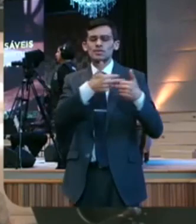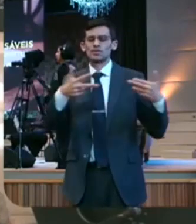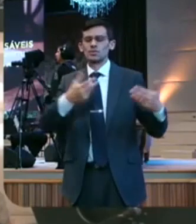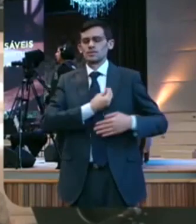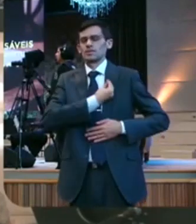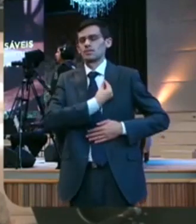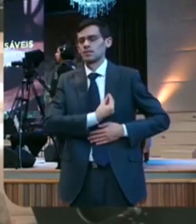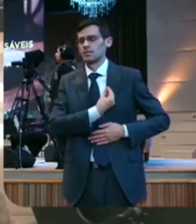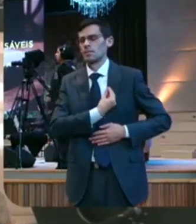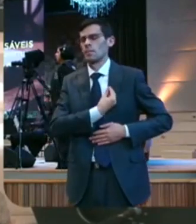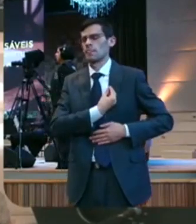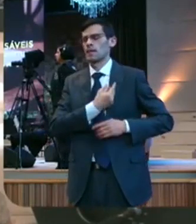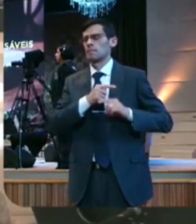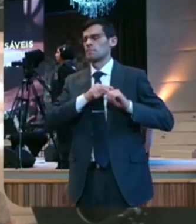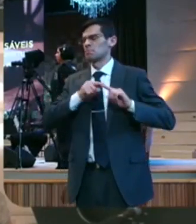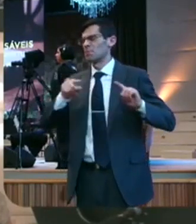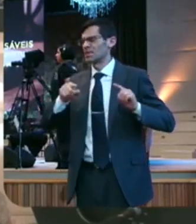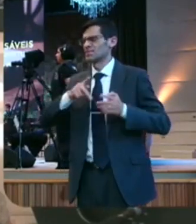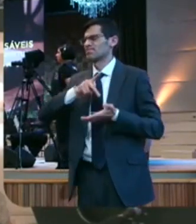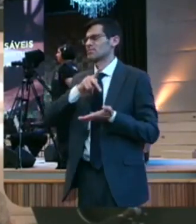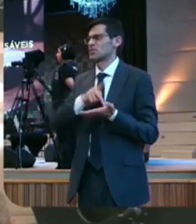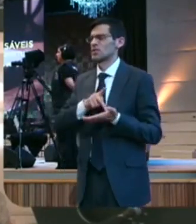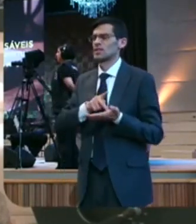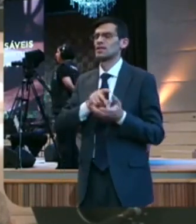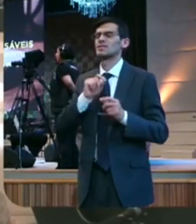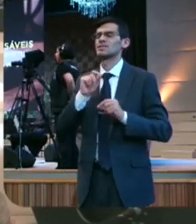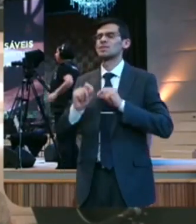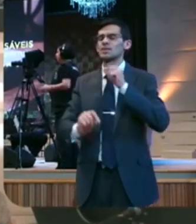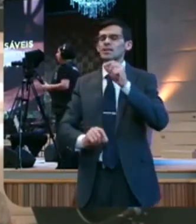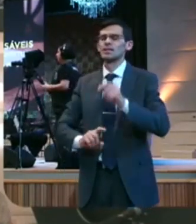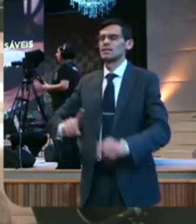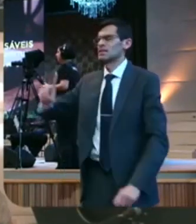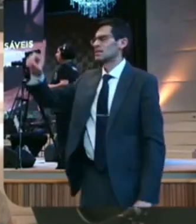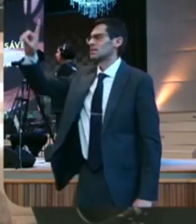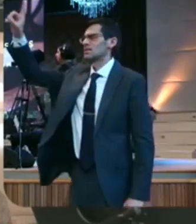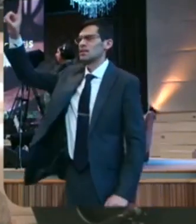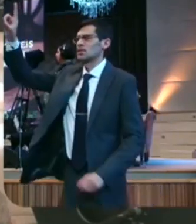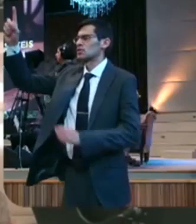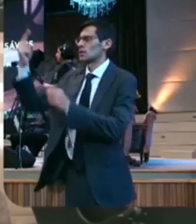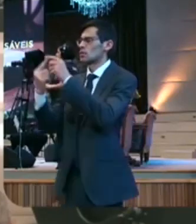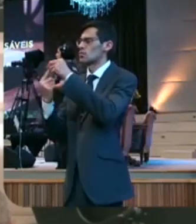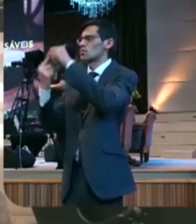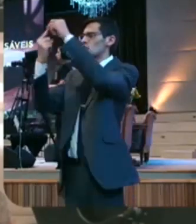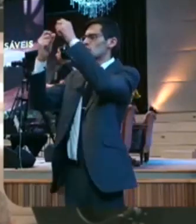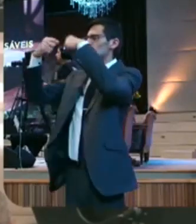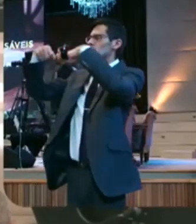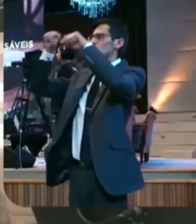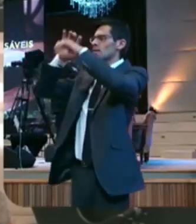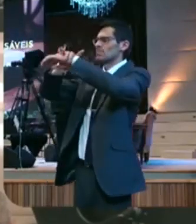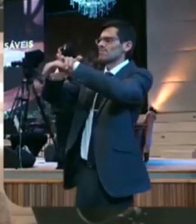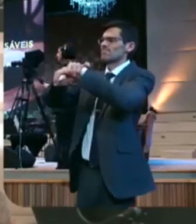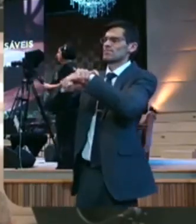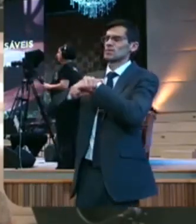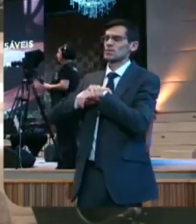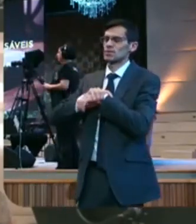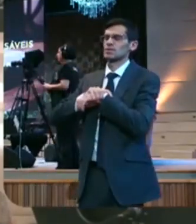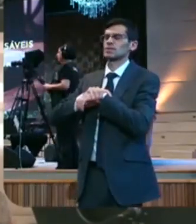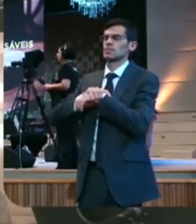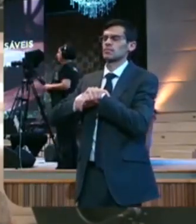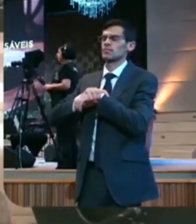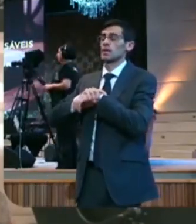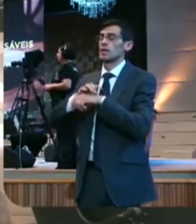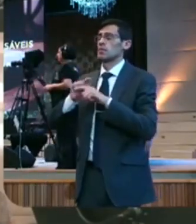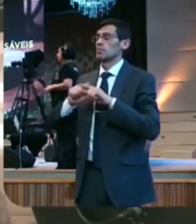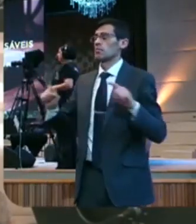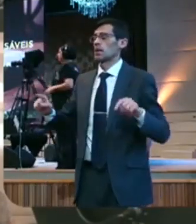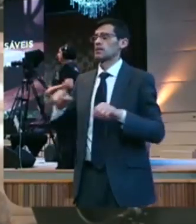coisas, quando na verdade o Senhor é a nossa segurança. Então, Pai, quando eles